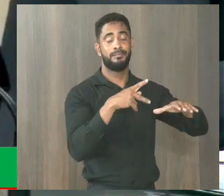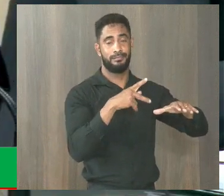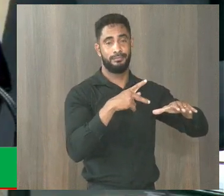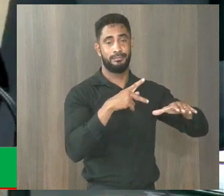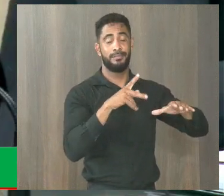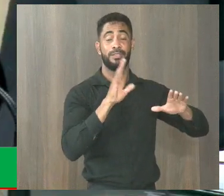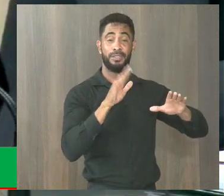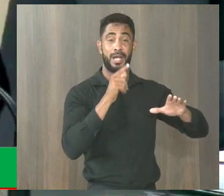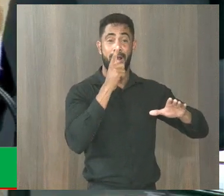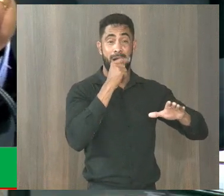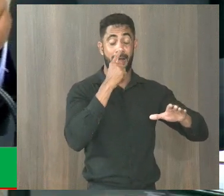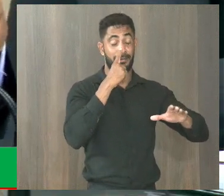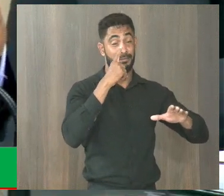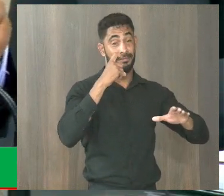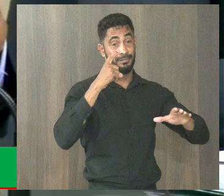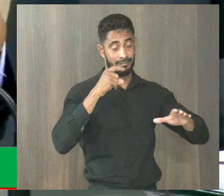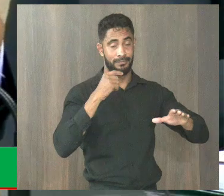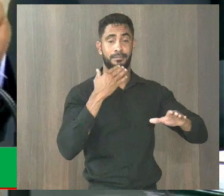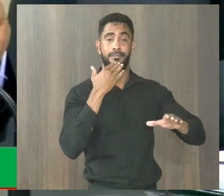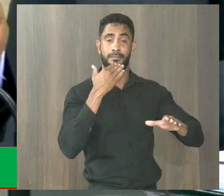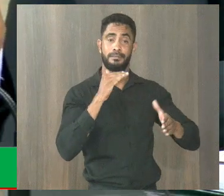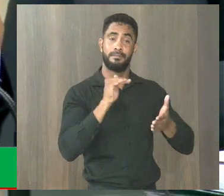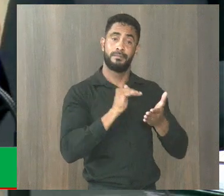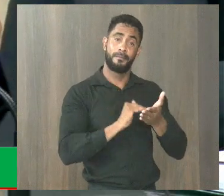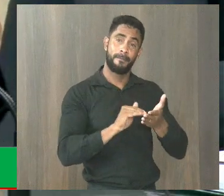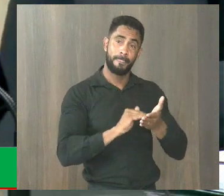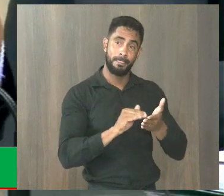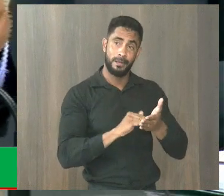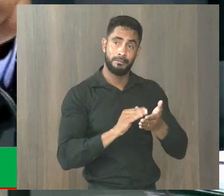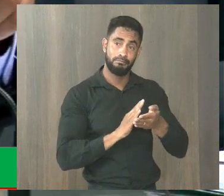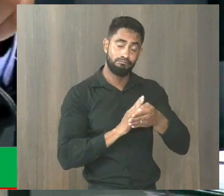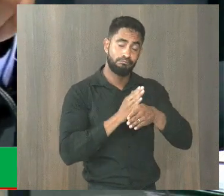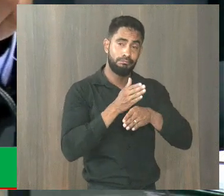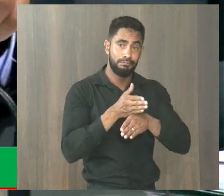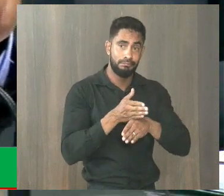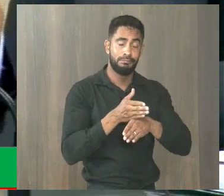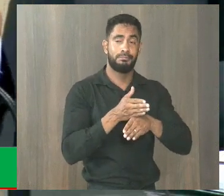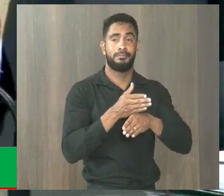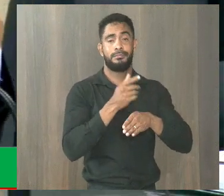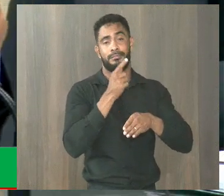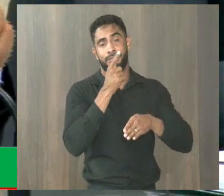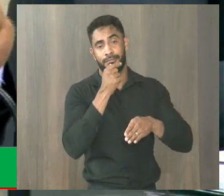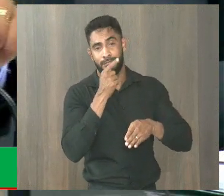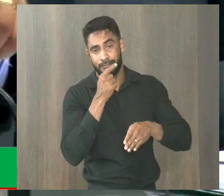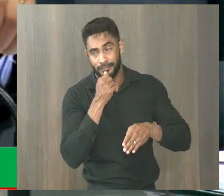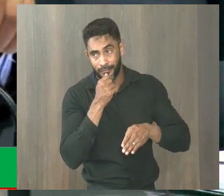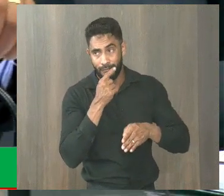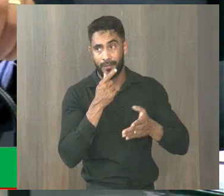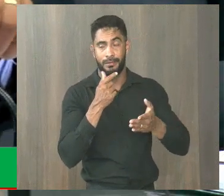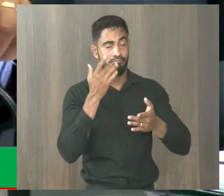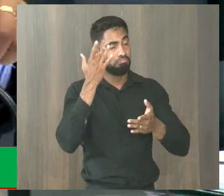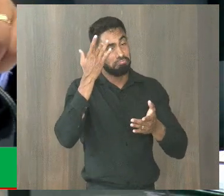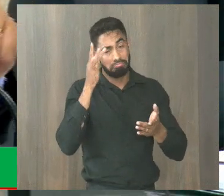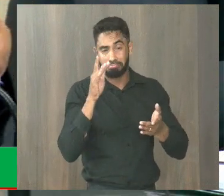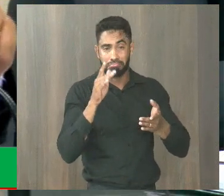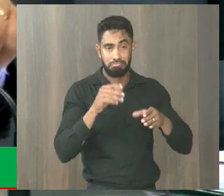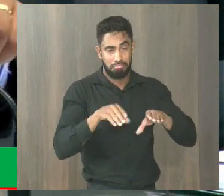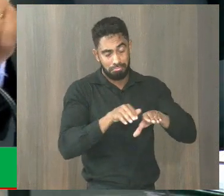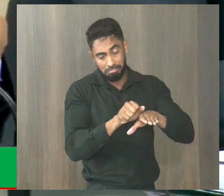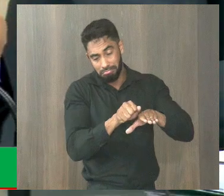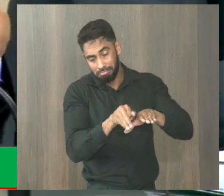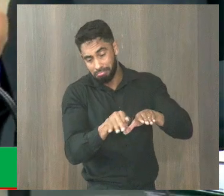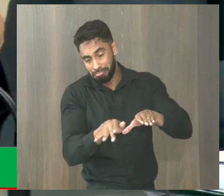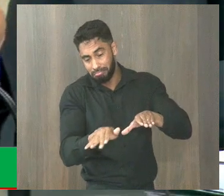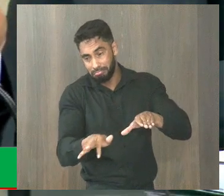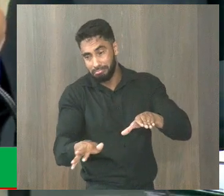com mau cheiro lá. Aí eu estou pedindo um secretário aí para ver se ele passa, vai com a máquina ali, sei lá, abre uma valeta, alguma coisa, só